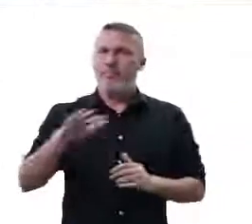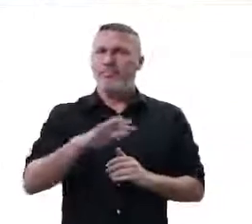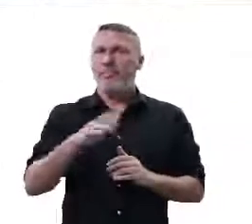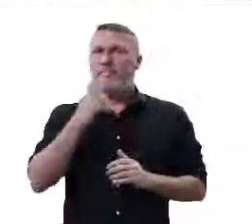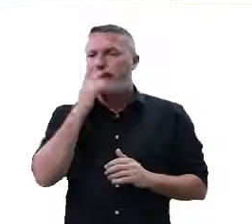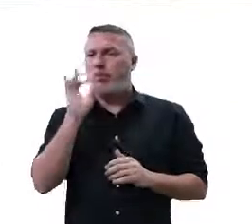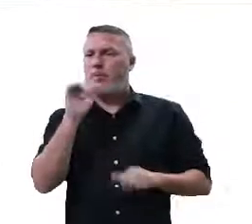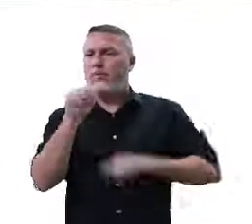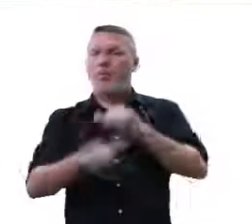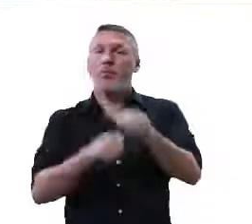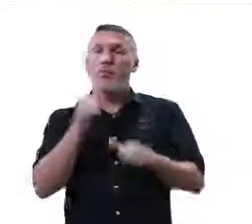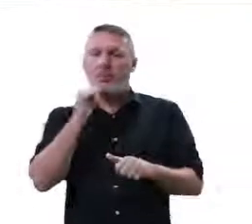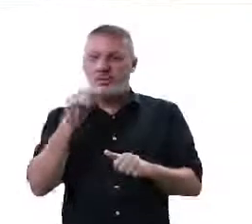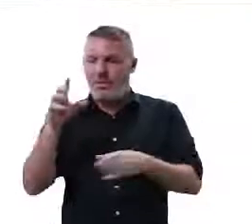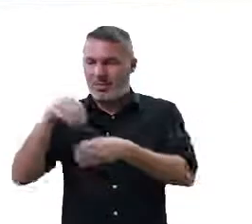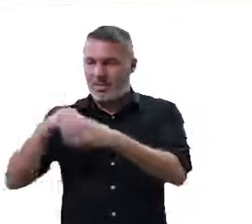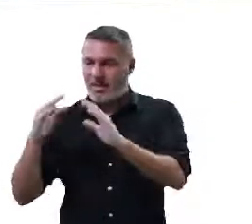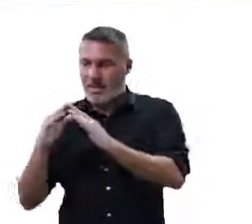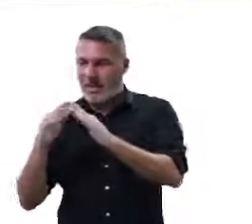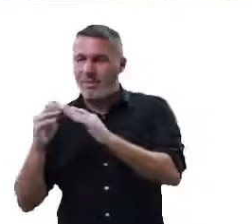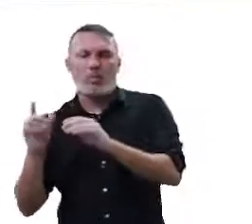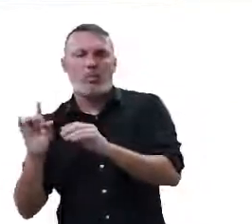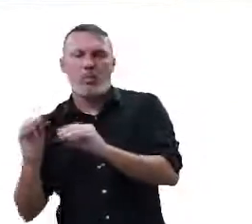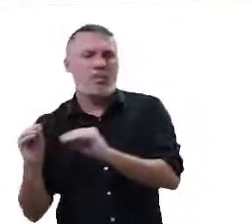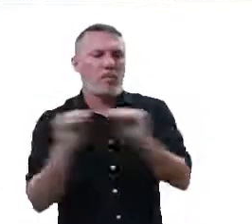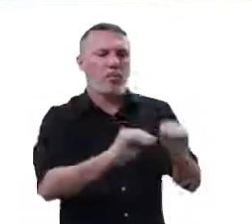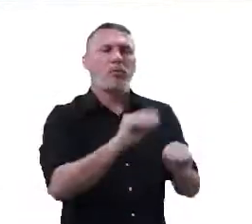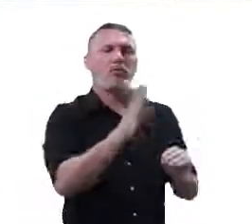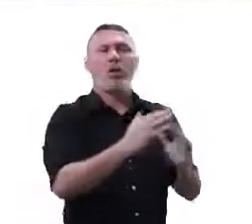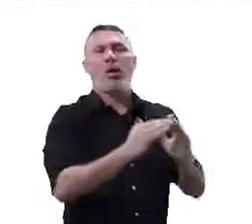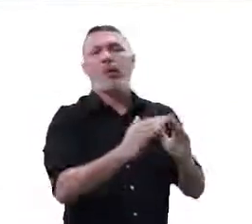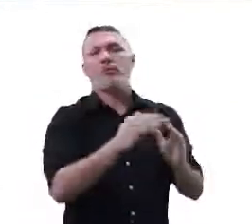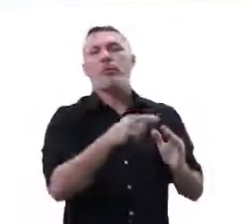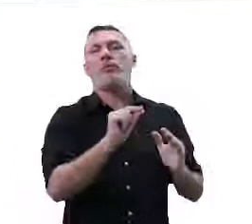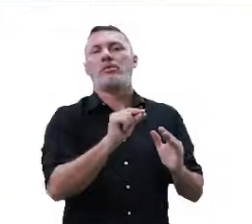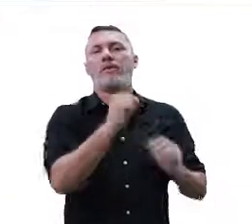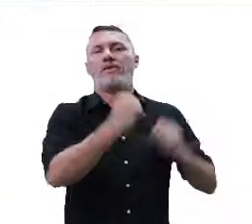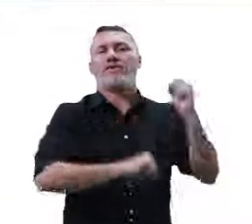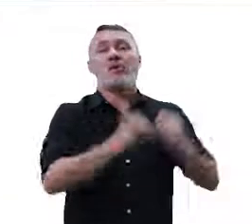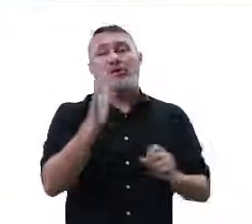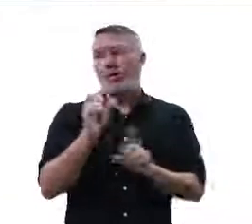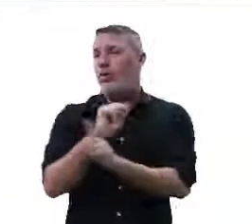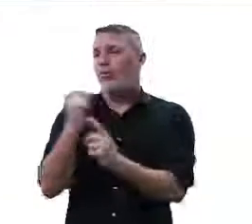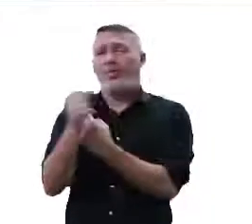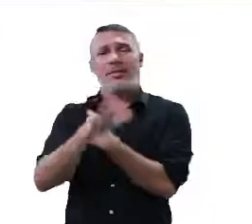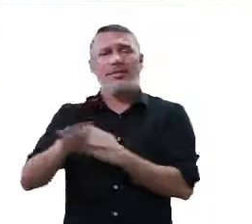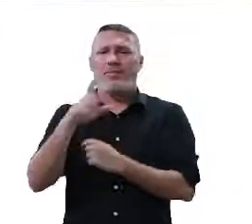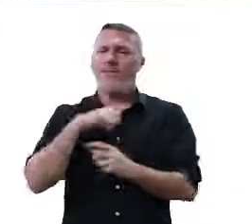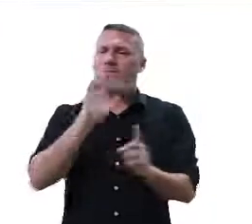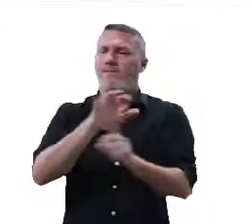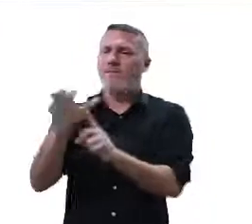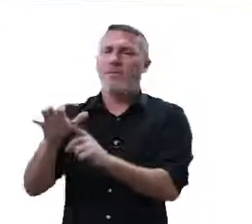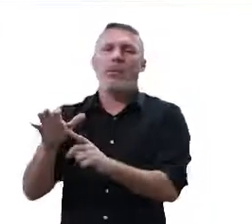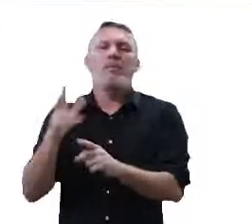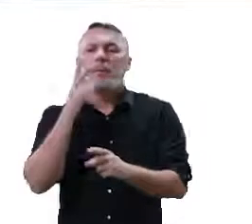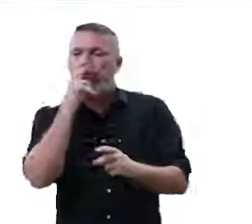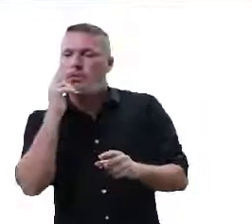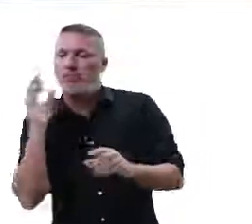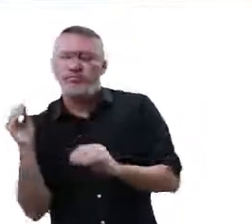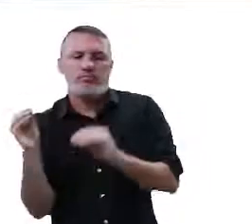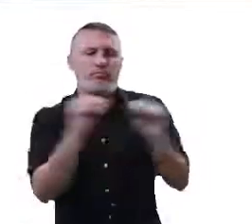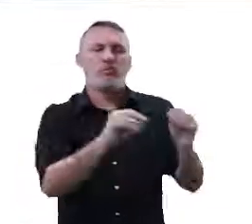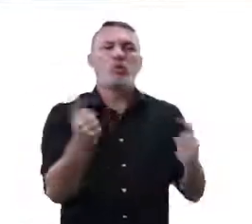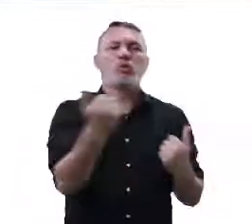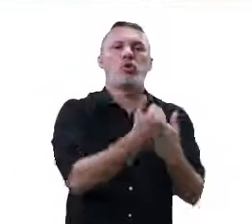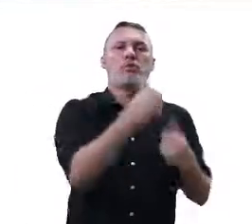apenas transferia para o chão da fábrica, para a realidade fabril, aquilo que existia dentro da sociedade, né? Dentro dos lares. Ou